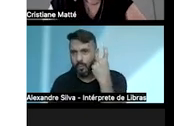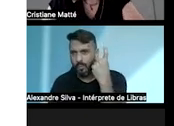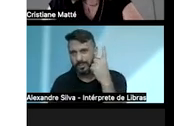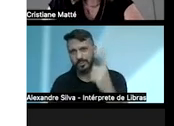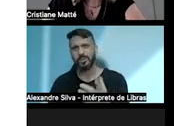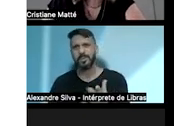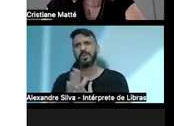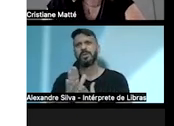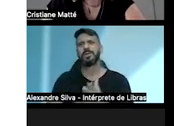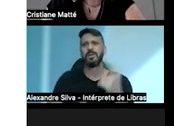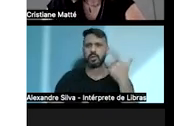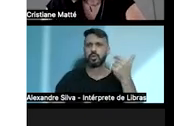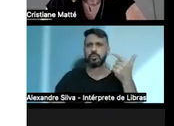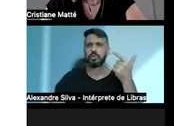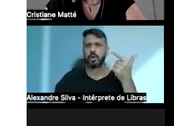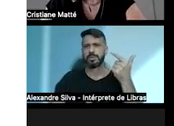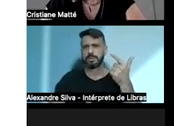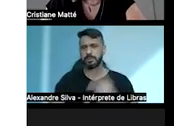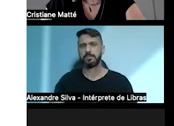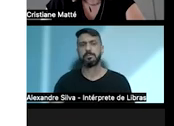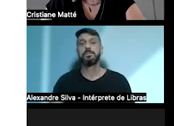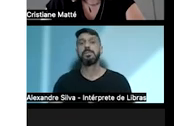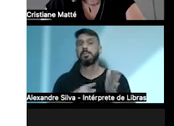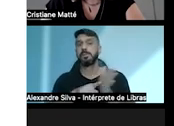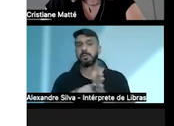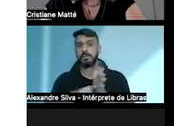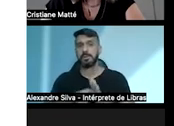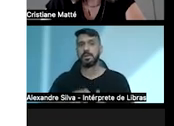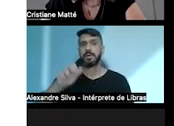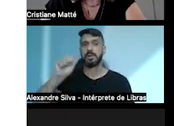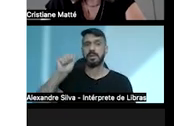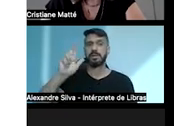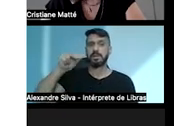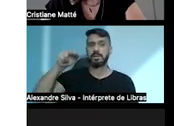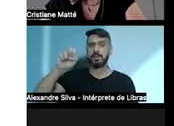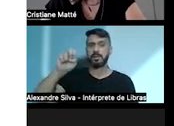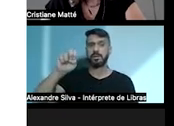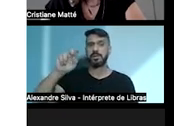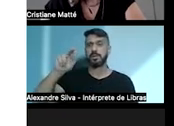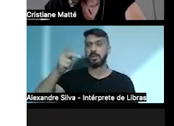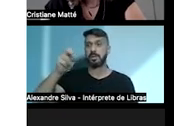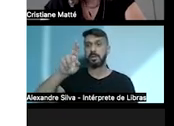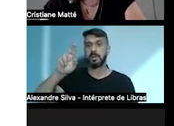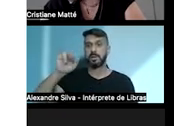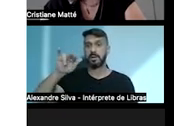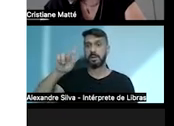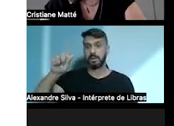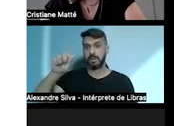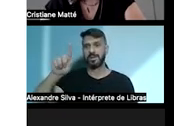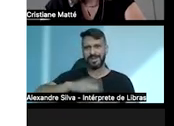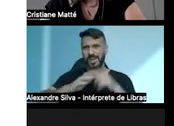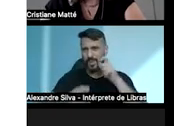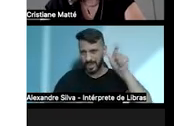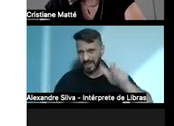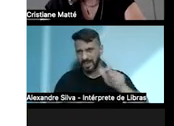de 2012, gente, dessa pesquisadora Arne Ehring. E o que a gente viu, então?